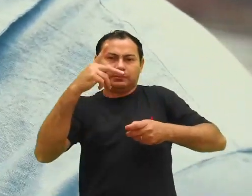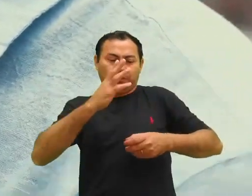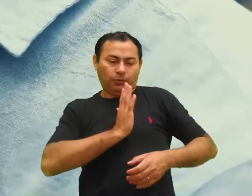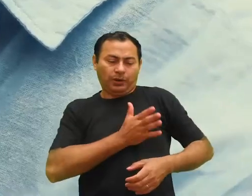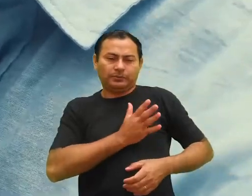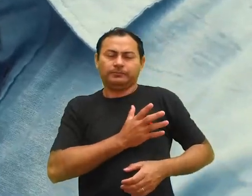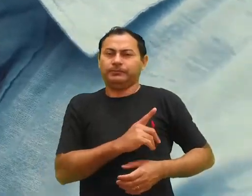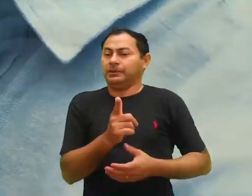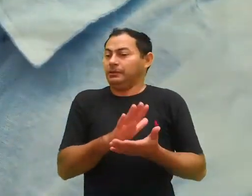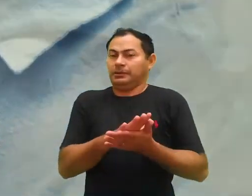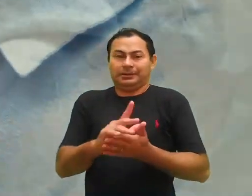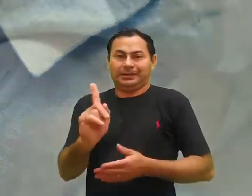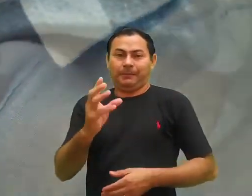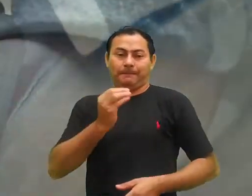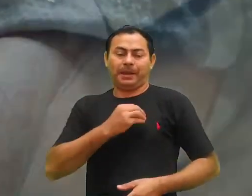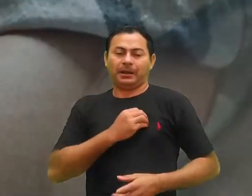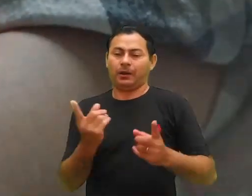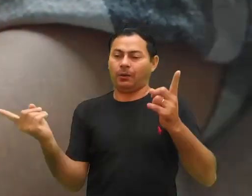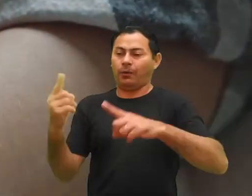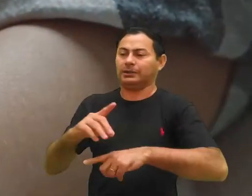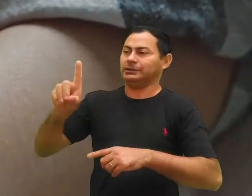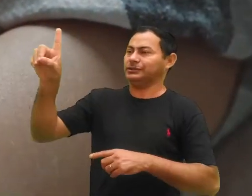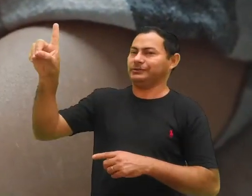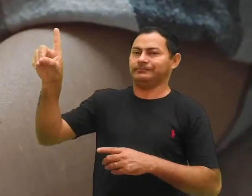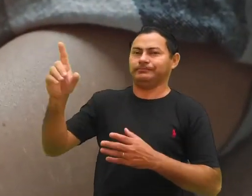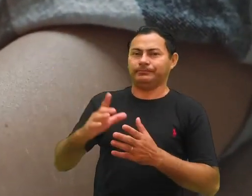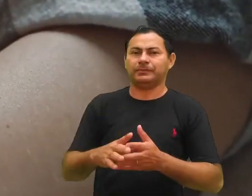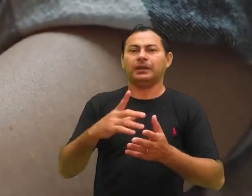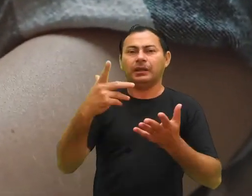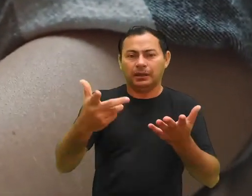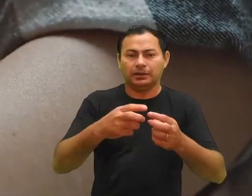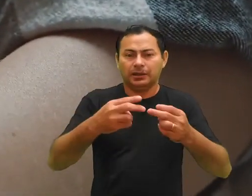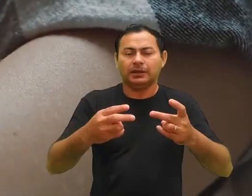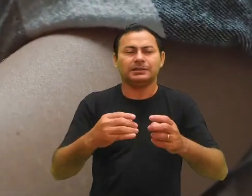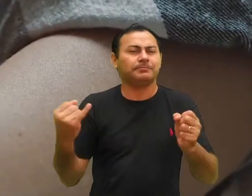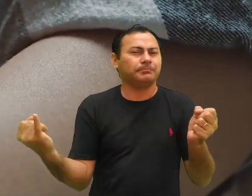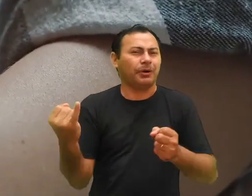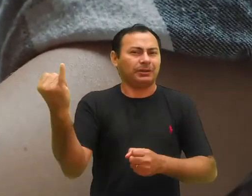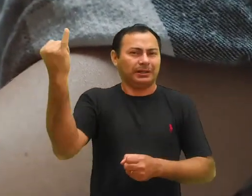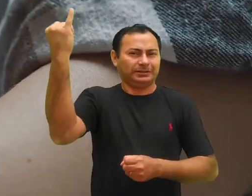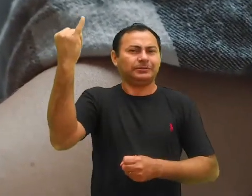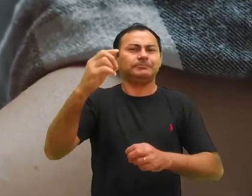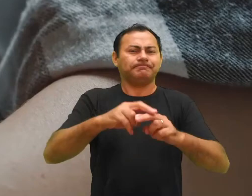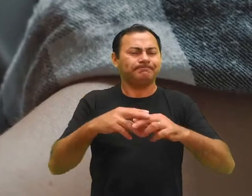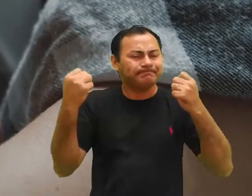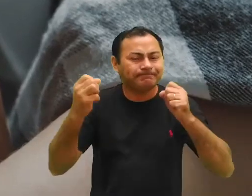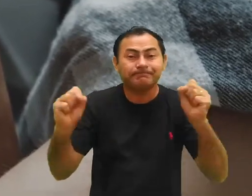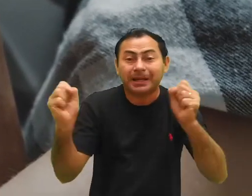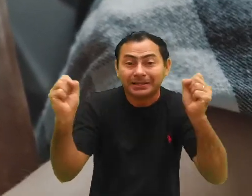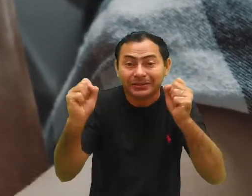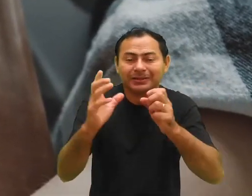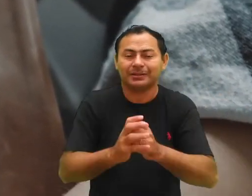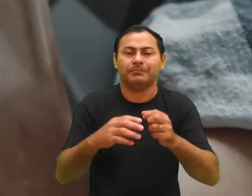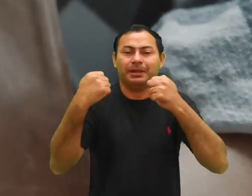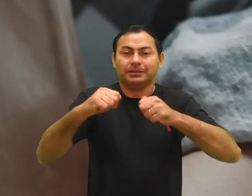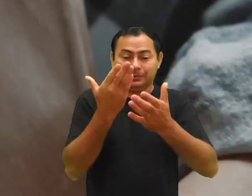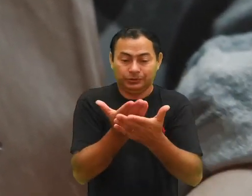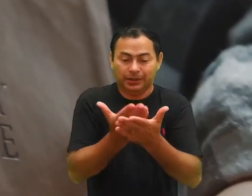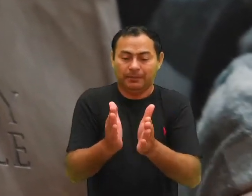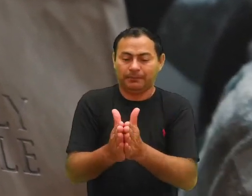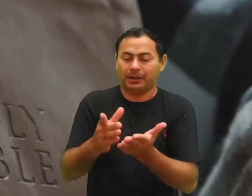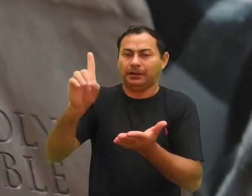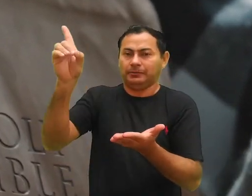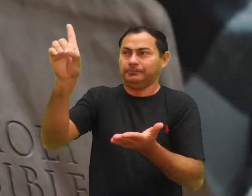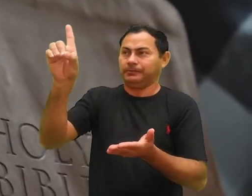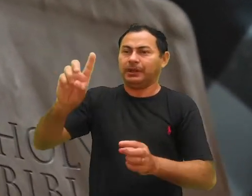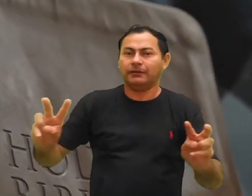meu coração, para não pecar contra ti. Está aí algo muito precioso. Precisamos estudar a